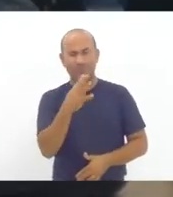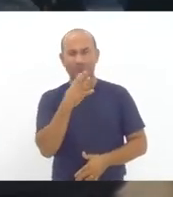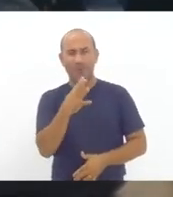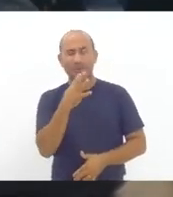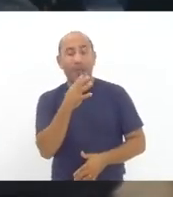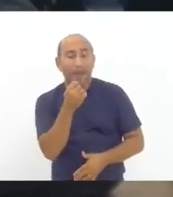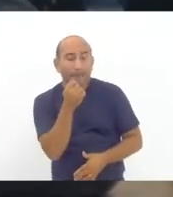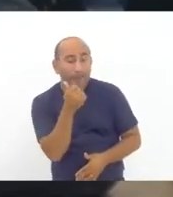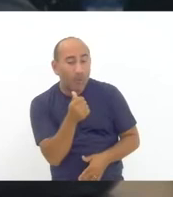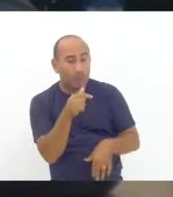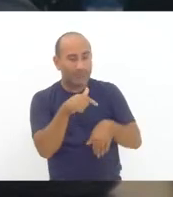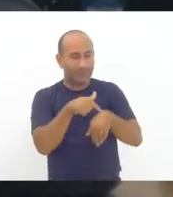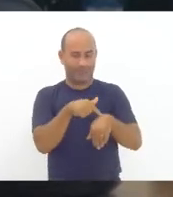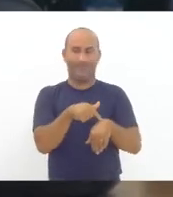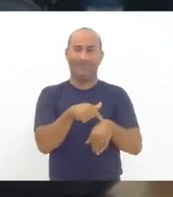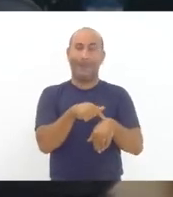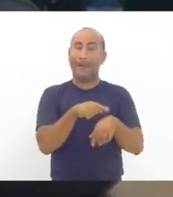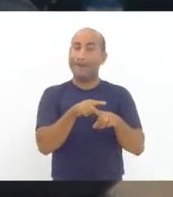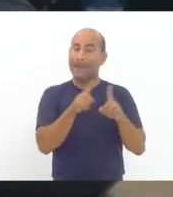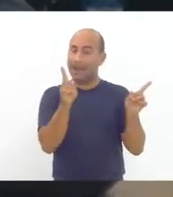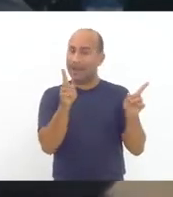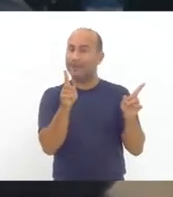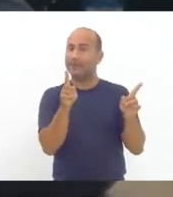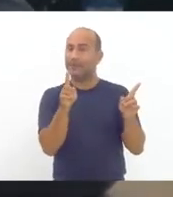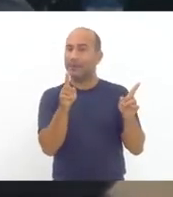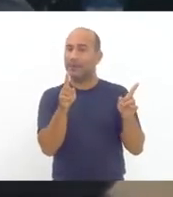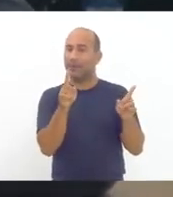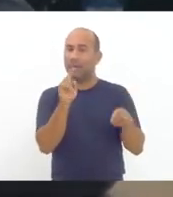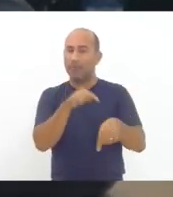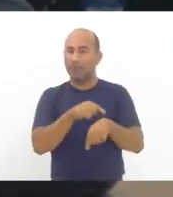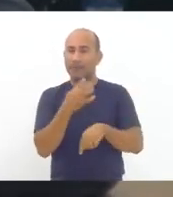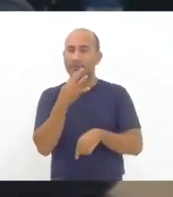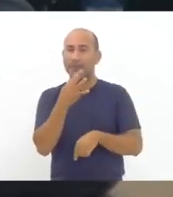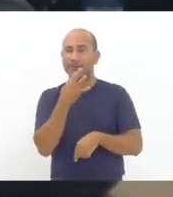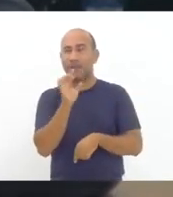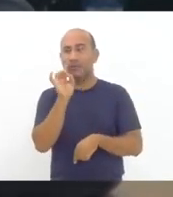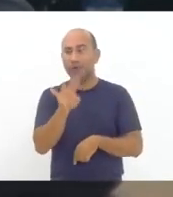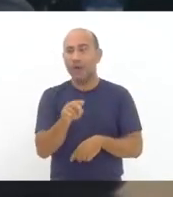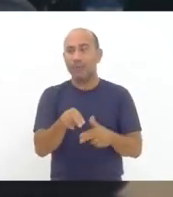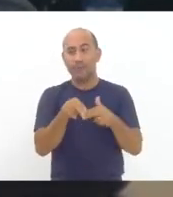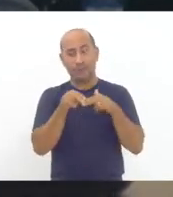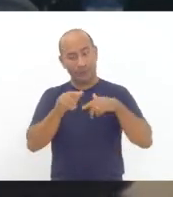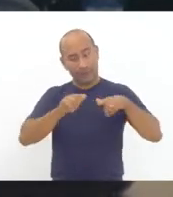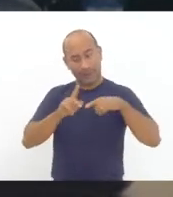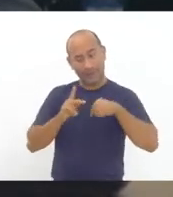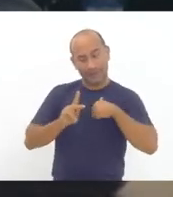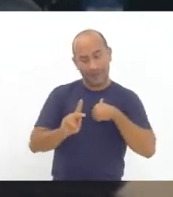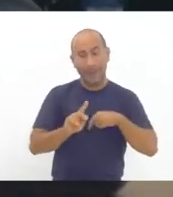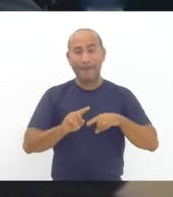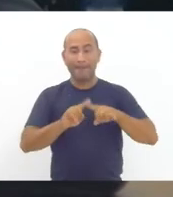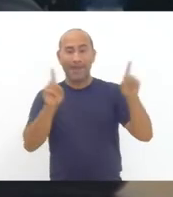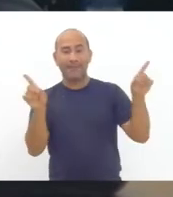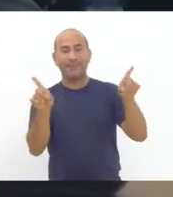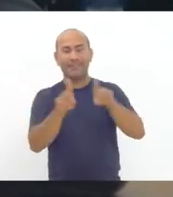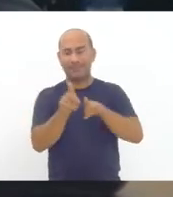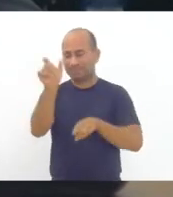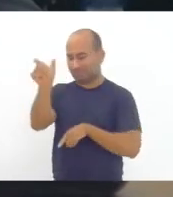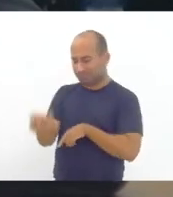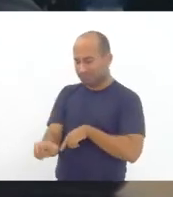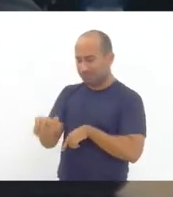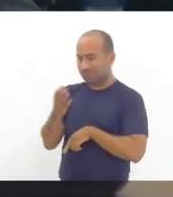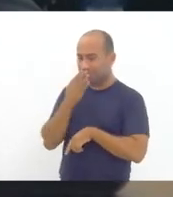há pouco tempo mas o pouco tempo que eu conheci não só pela pelo seu trabalho mas também pela sua personalidade